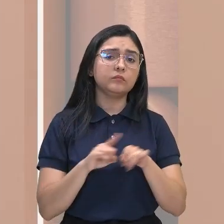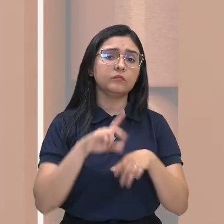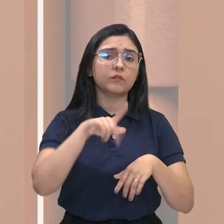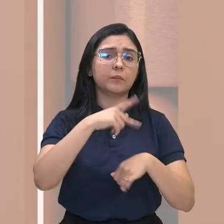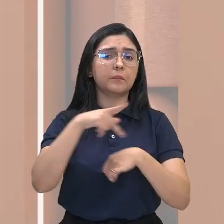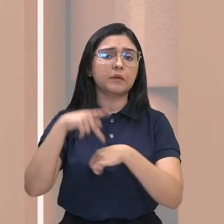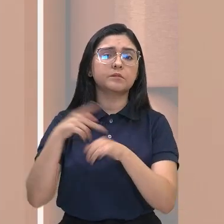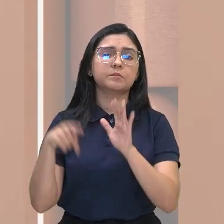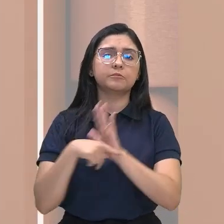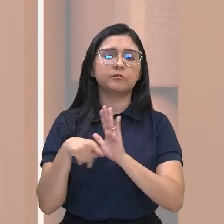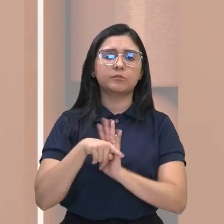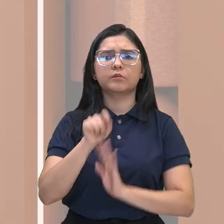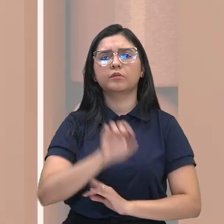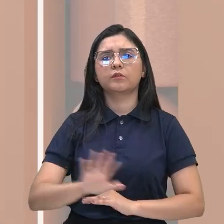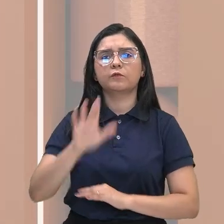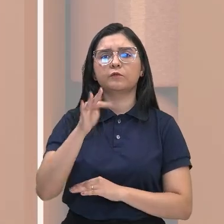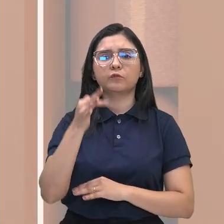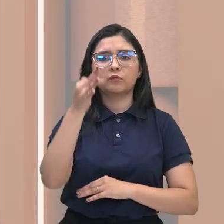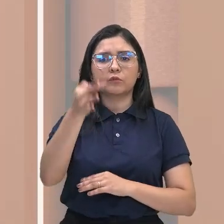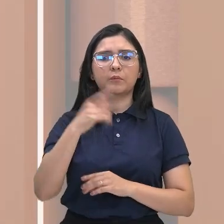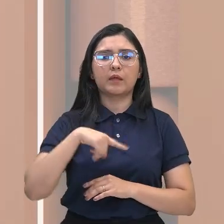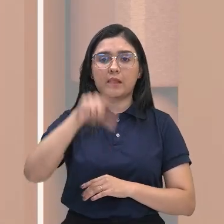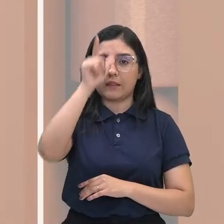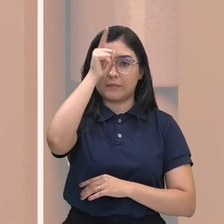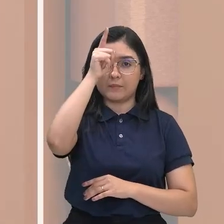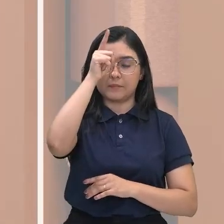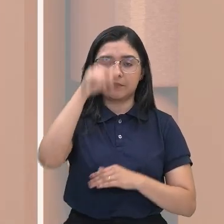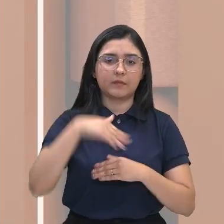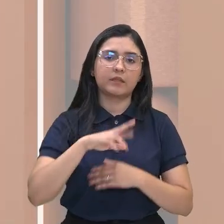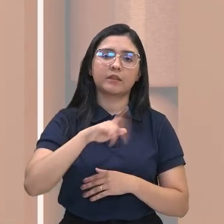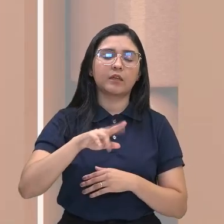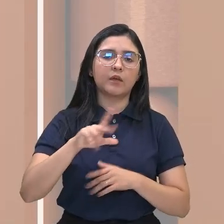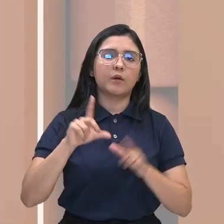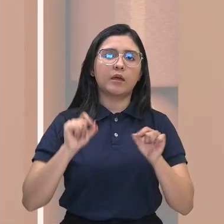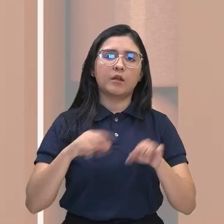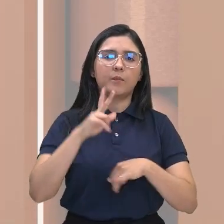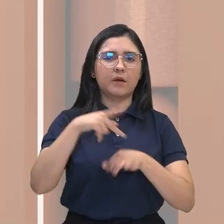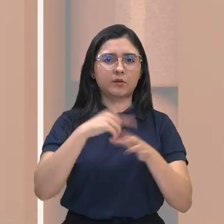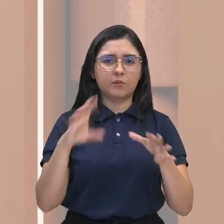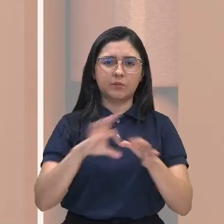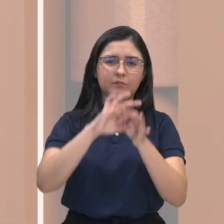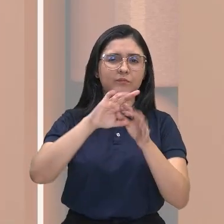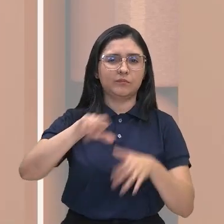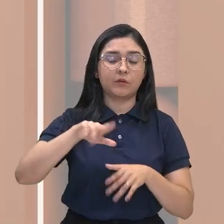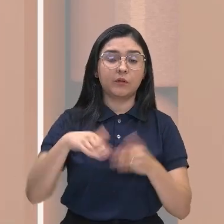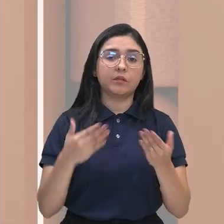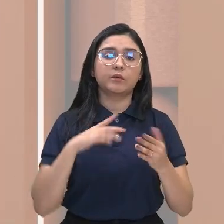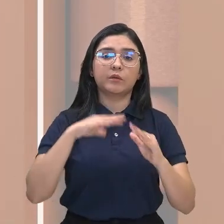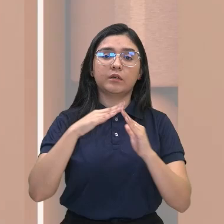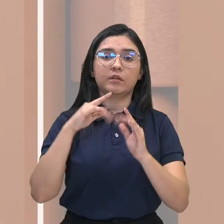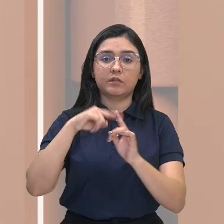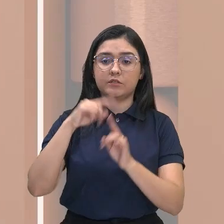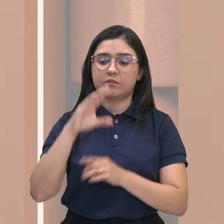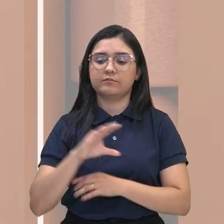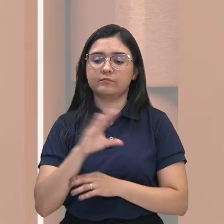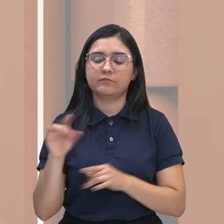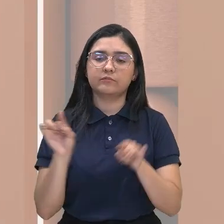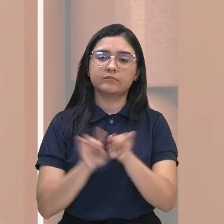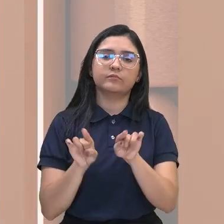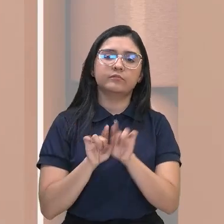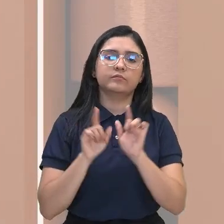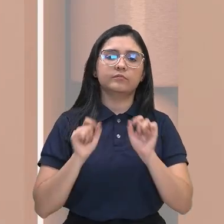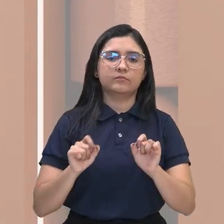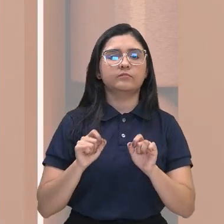a região que seria futuramente a Alemanha, que não era um país unificado naquele momento ainda, a Igreja Católica e a Inquisição atuou de